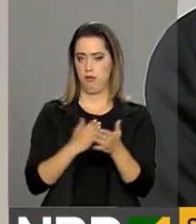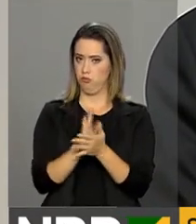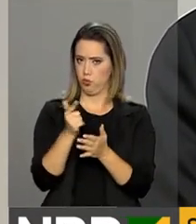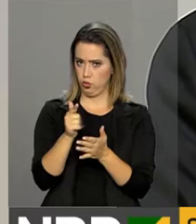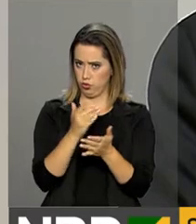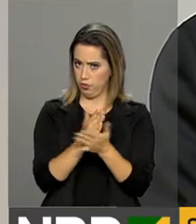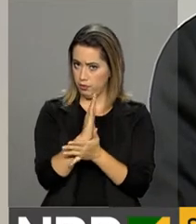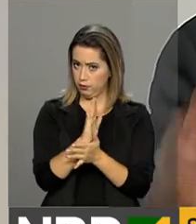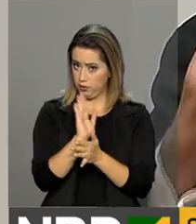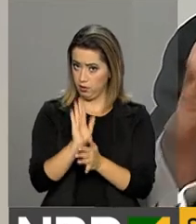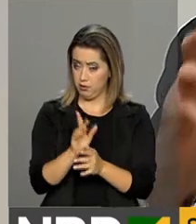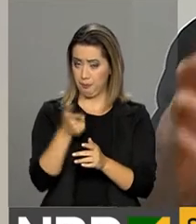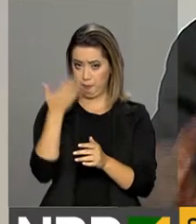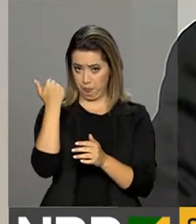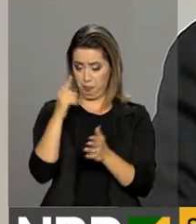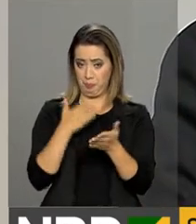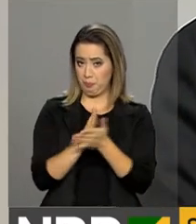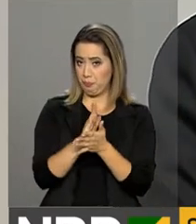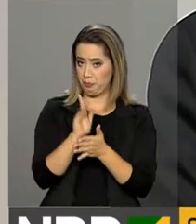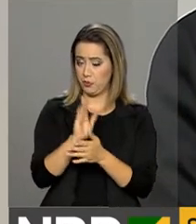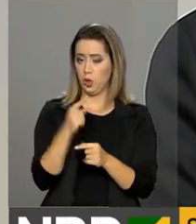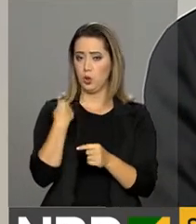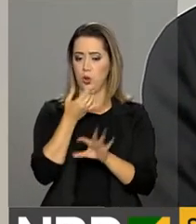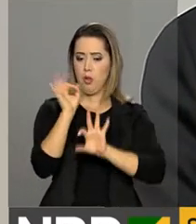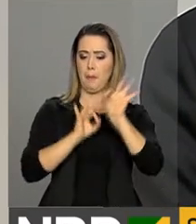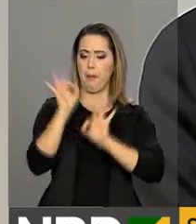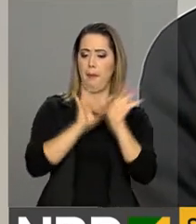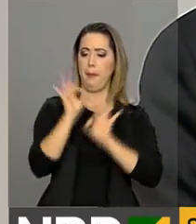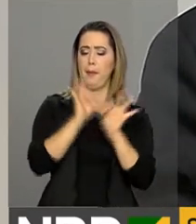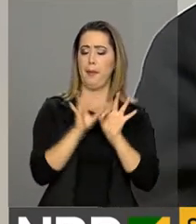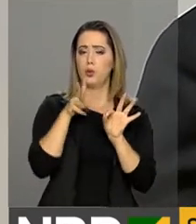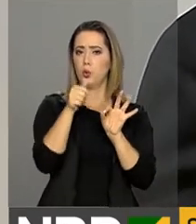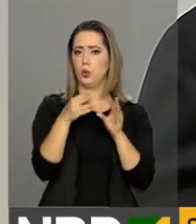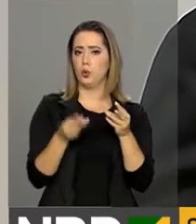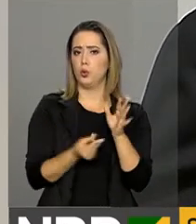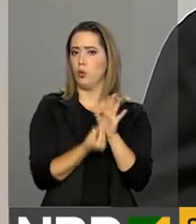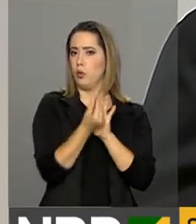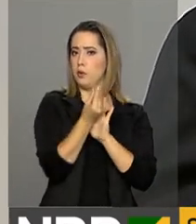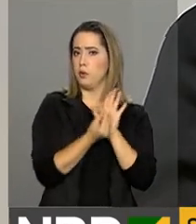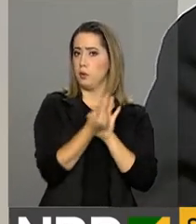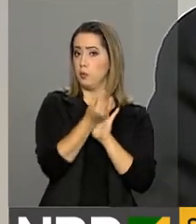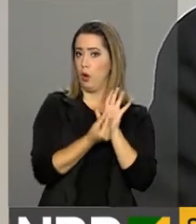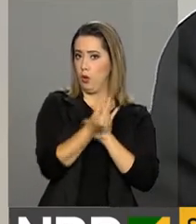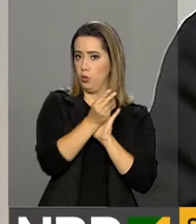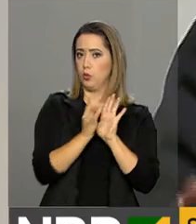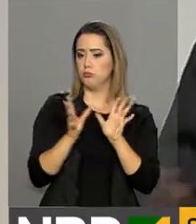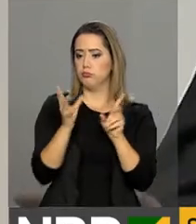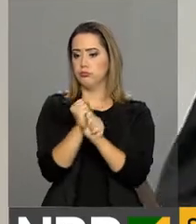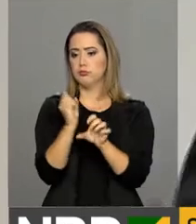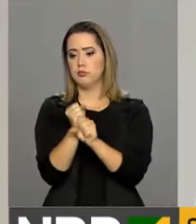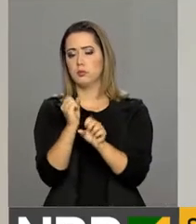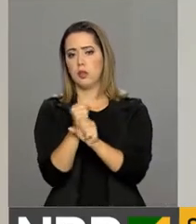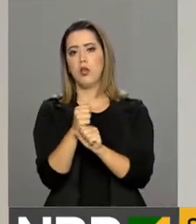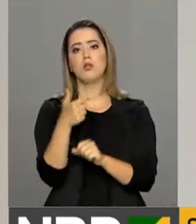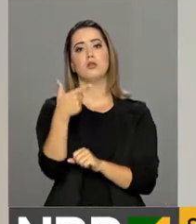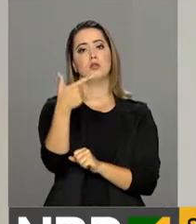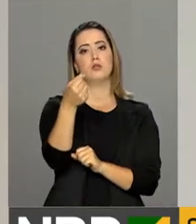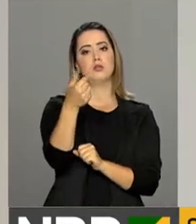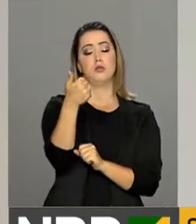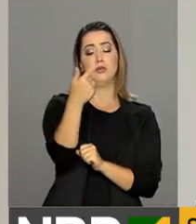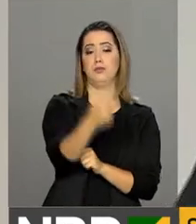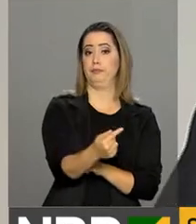nós formatamos formulamos orçamento e 2017 pautados por essa